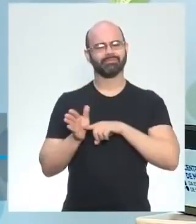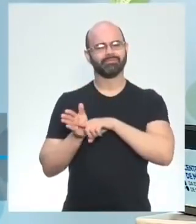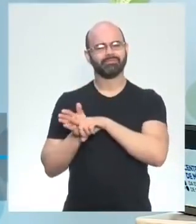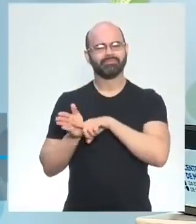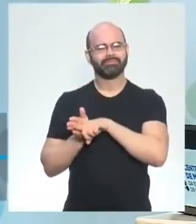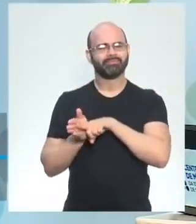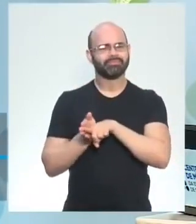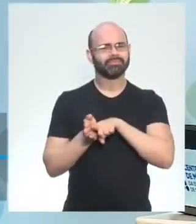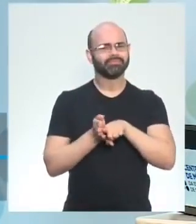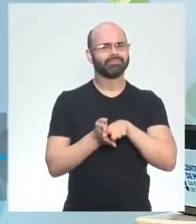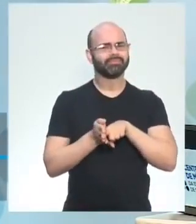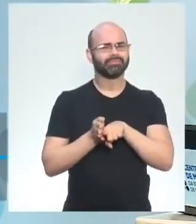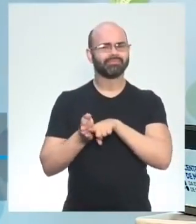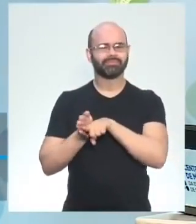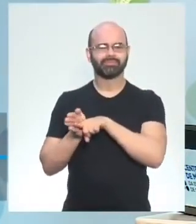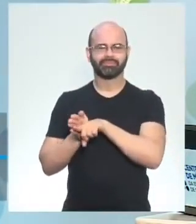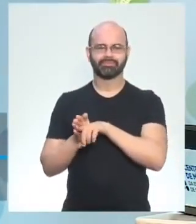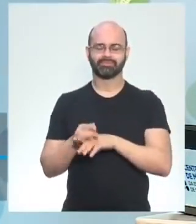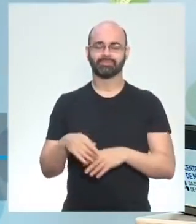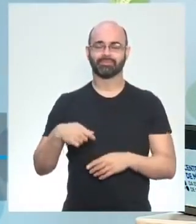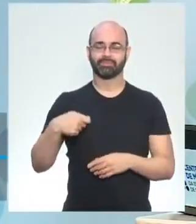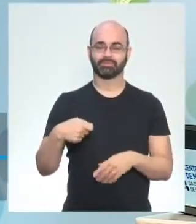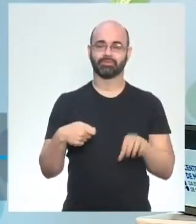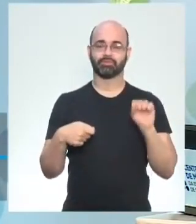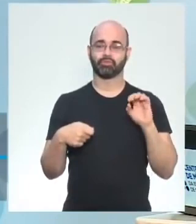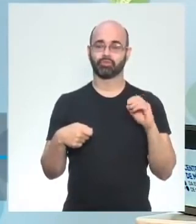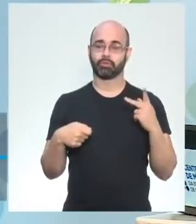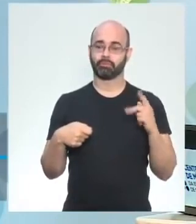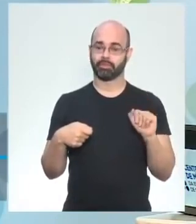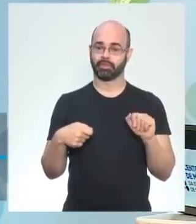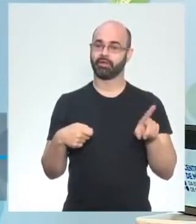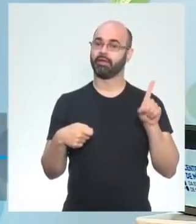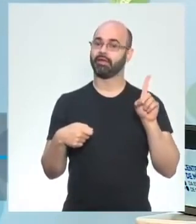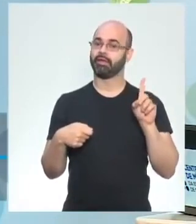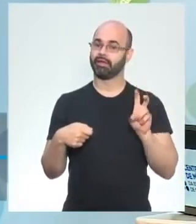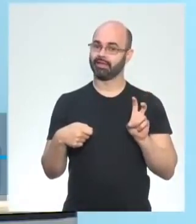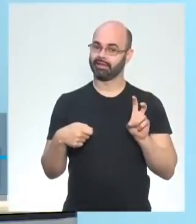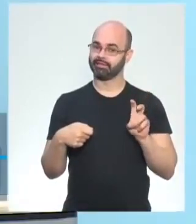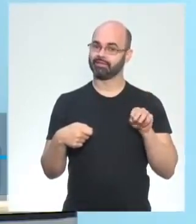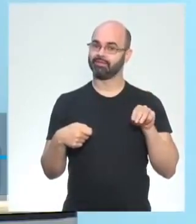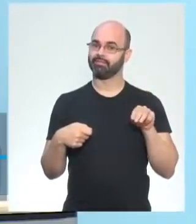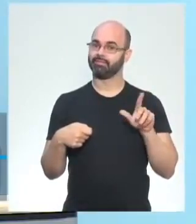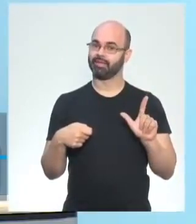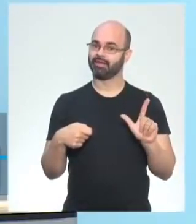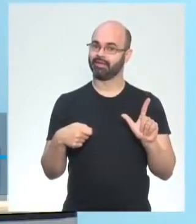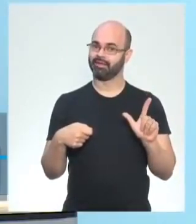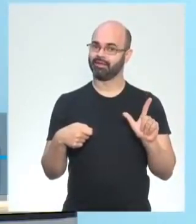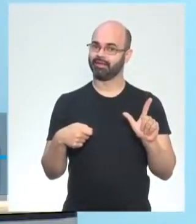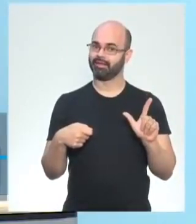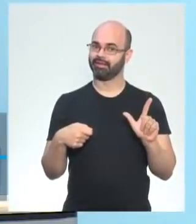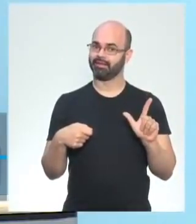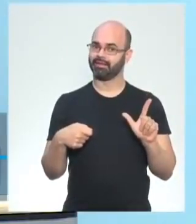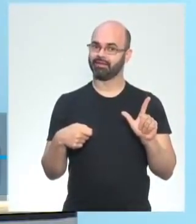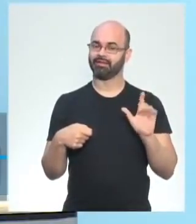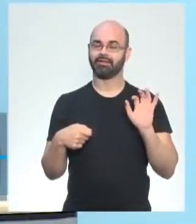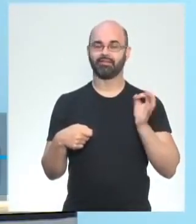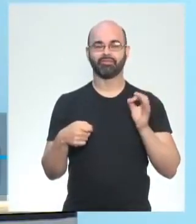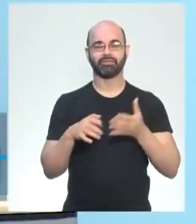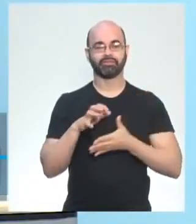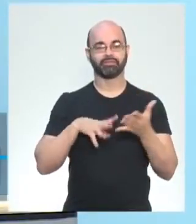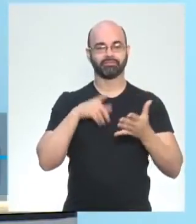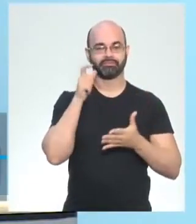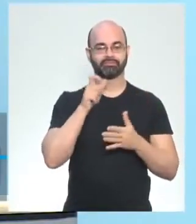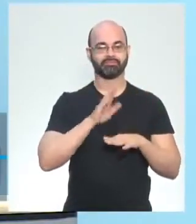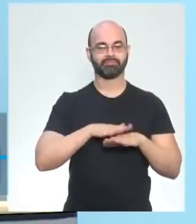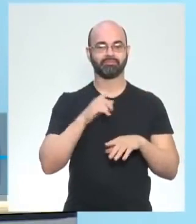vários lugares, e a colher, no caso de sopa, ela é 15 ml. Sem falar que esse dado tornou o exercício mais interessante